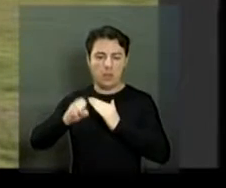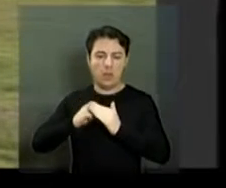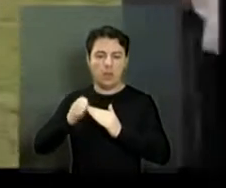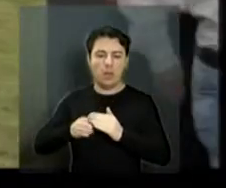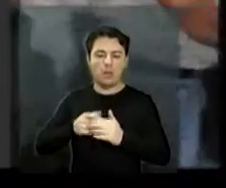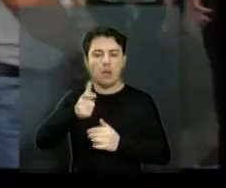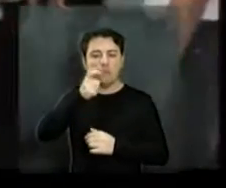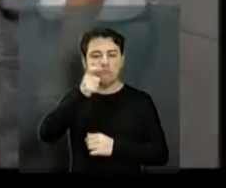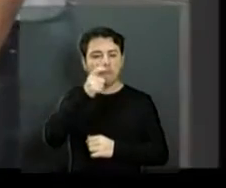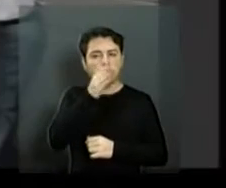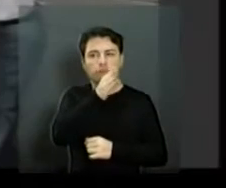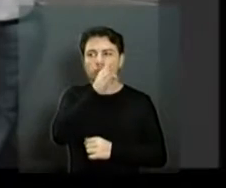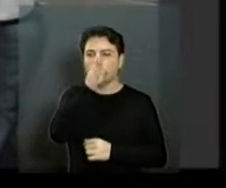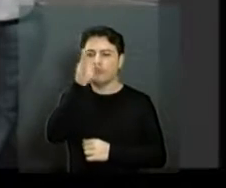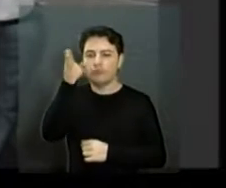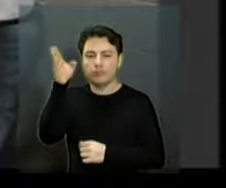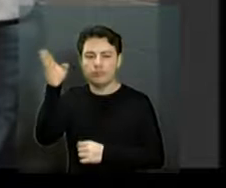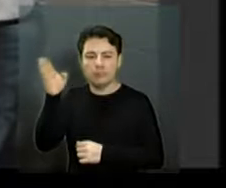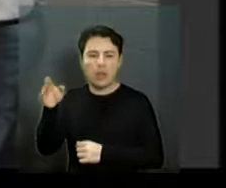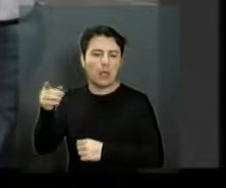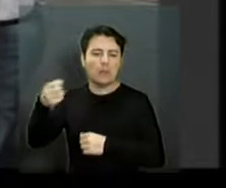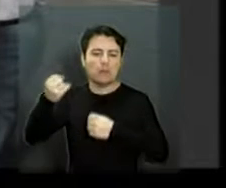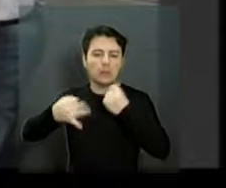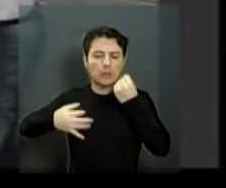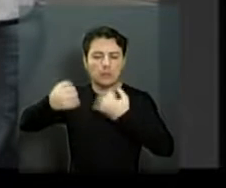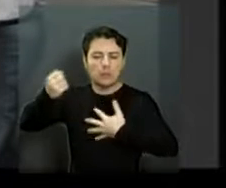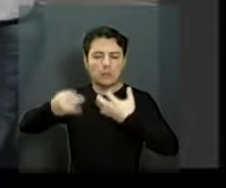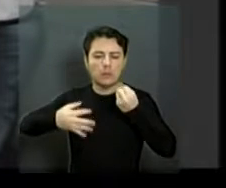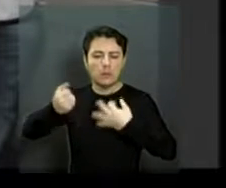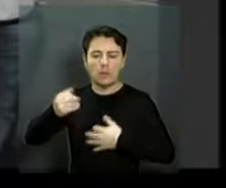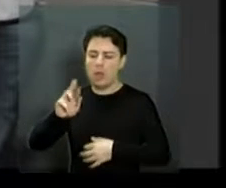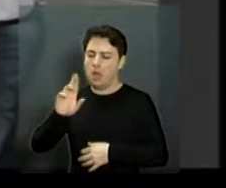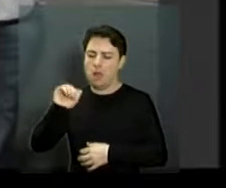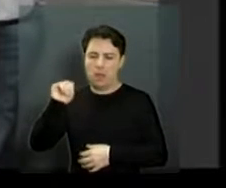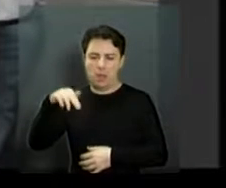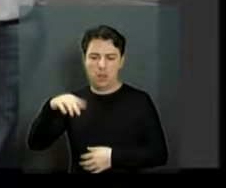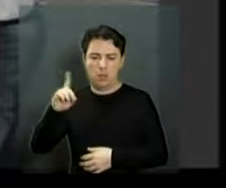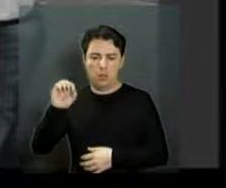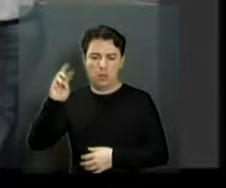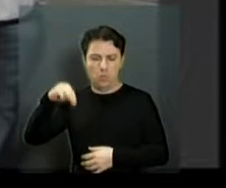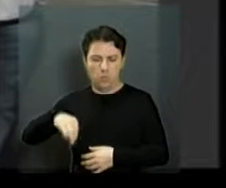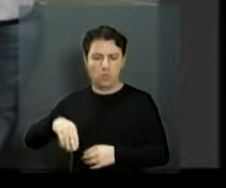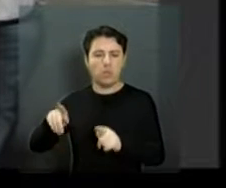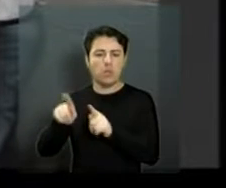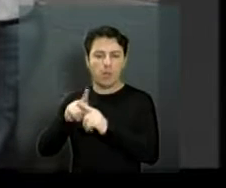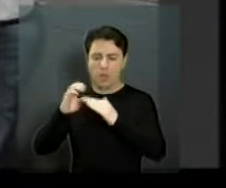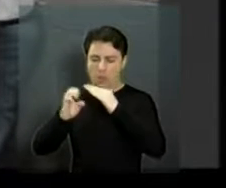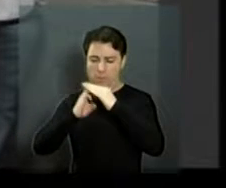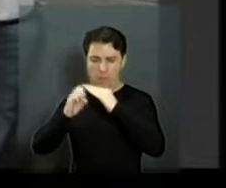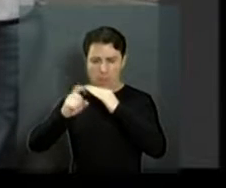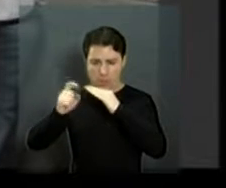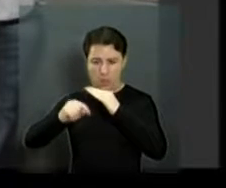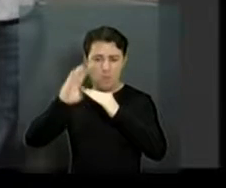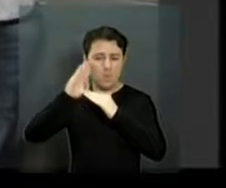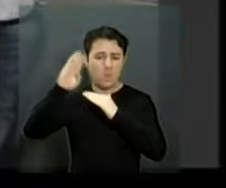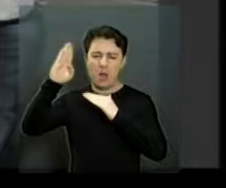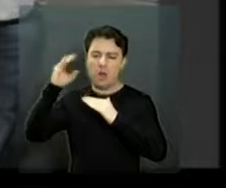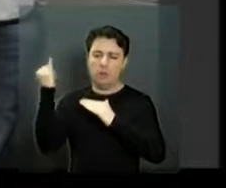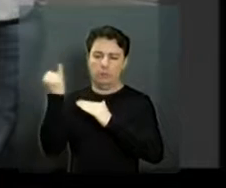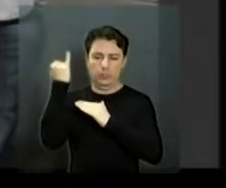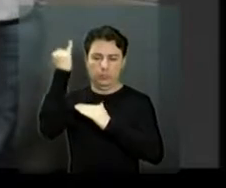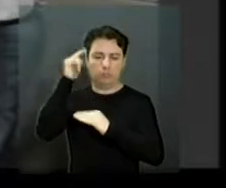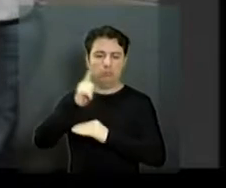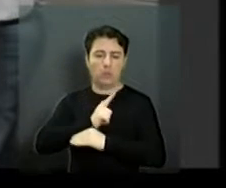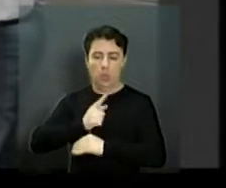fábrica, esclareceu dúvidas e contou curiosidades sobre a história da Randon. Temos empresas importantes aqui na cidade. É fundamental que